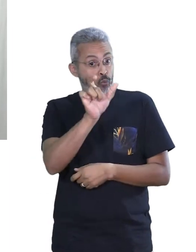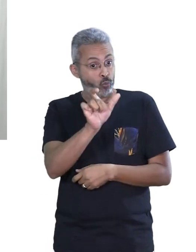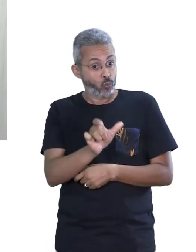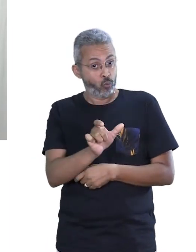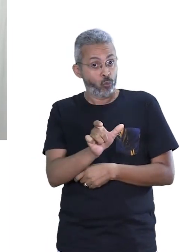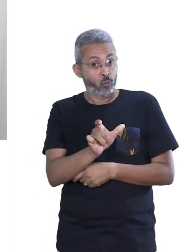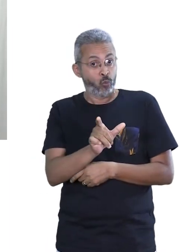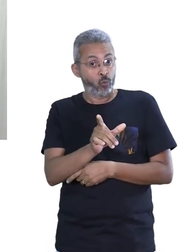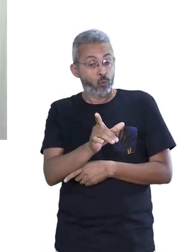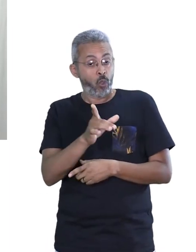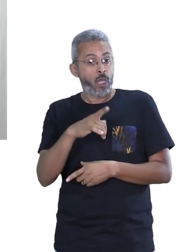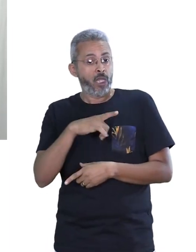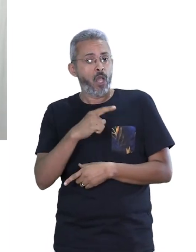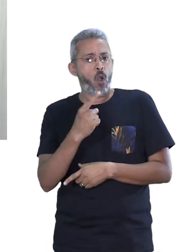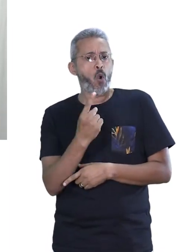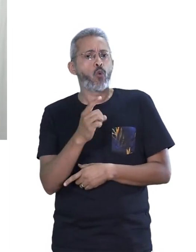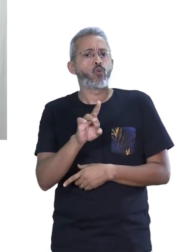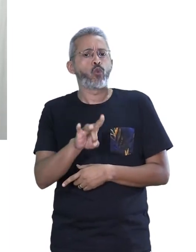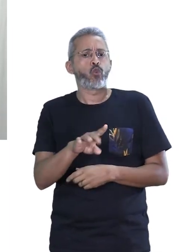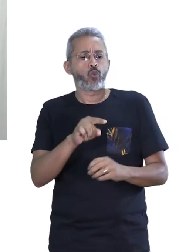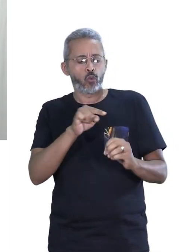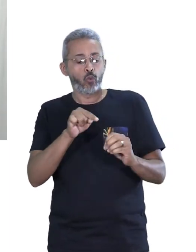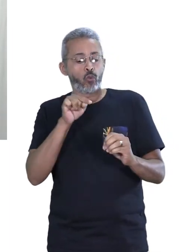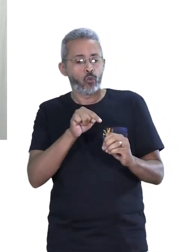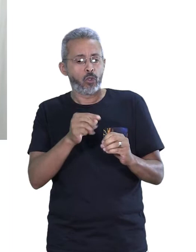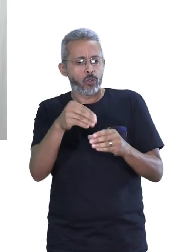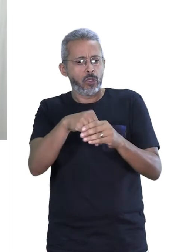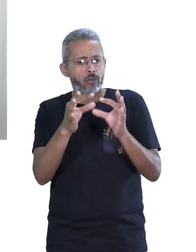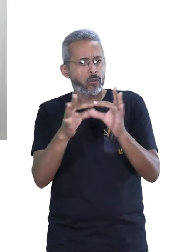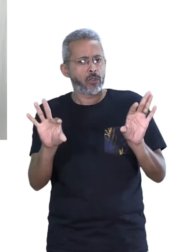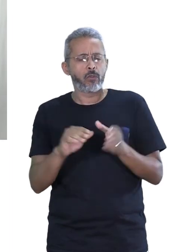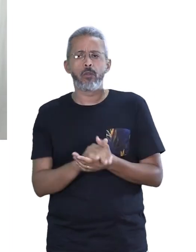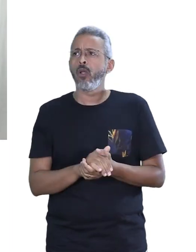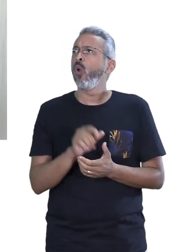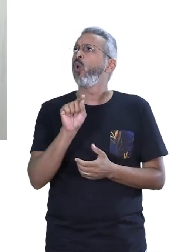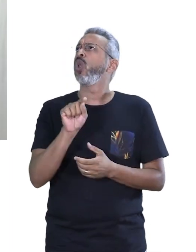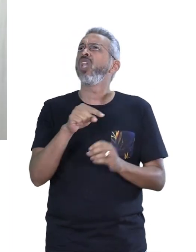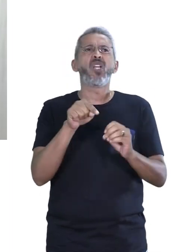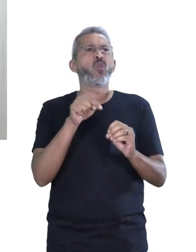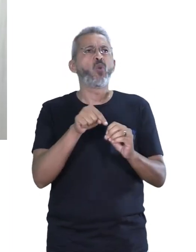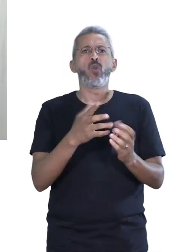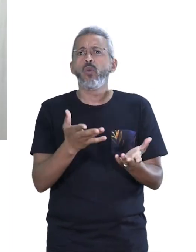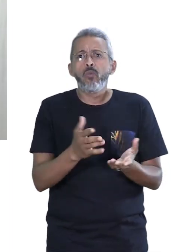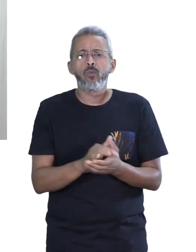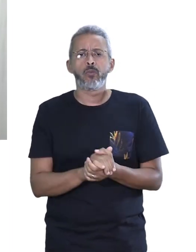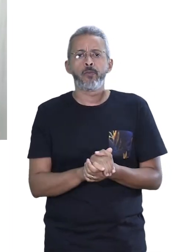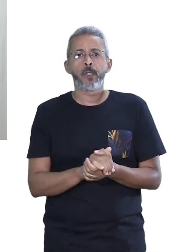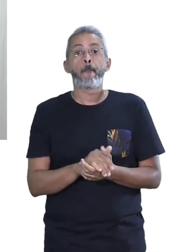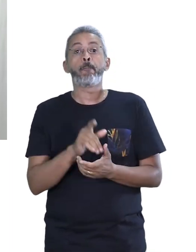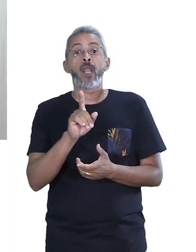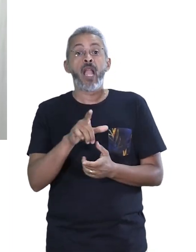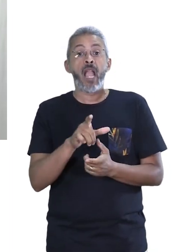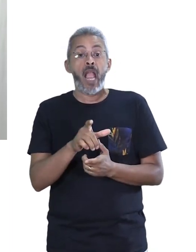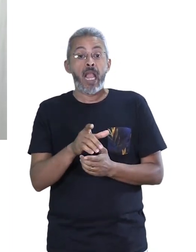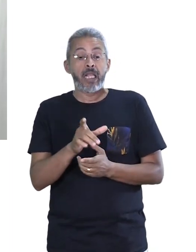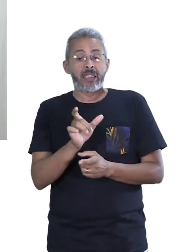o sujeito apresenta apenas um núcleo na oração. Mas o que é núcleo? Prestem atenção.